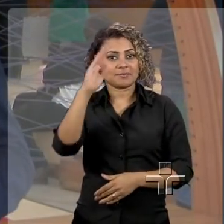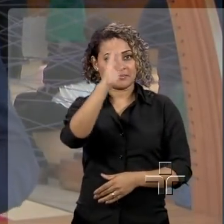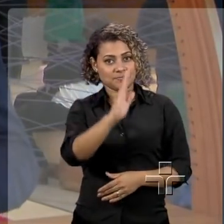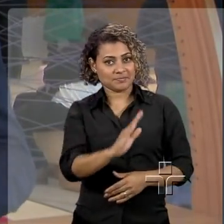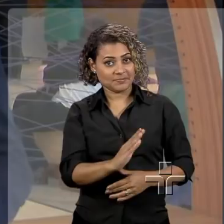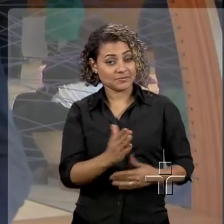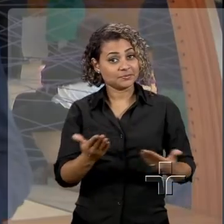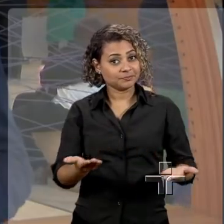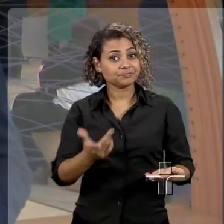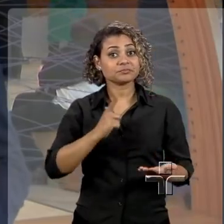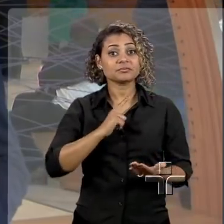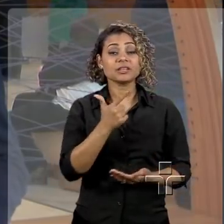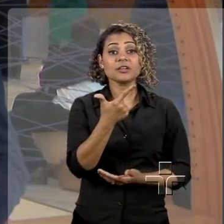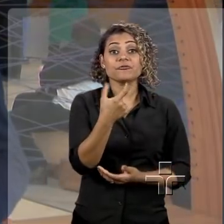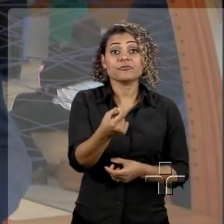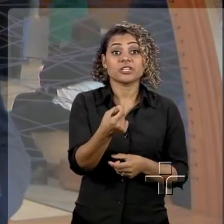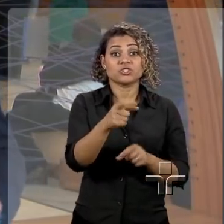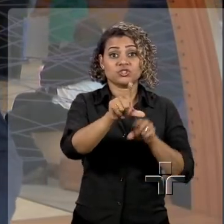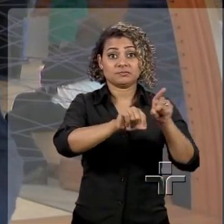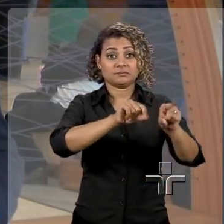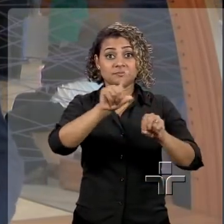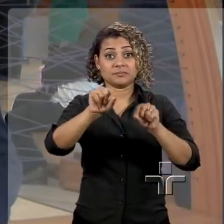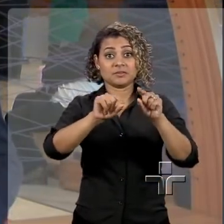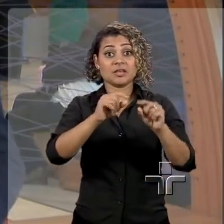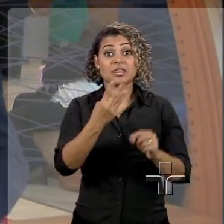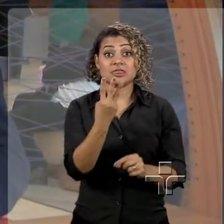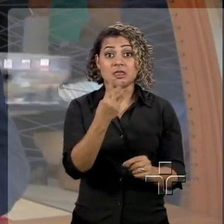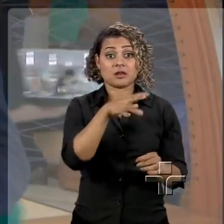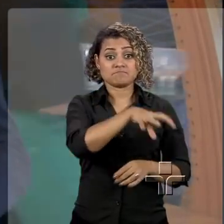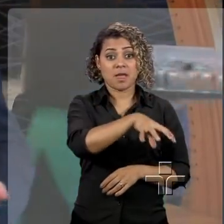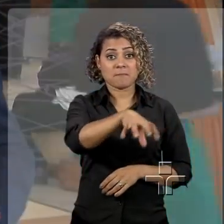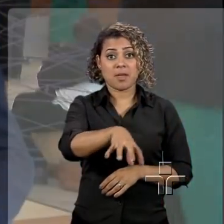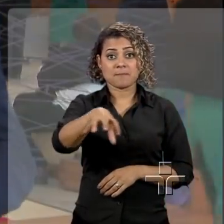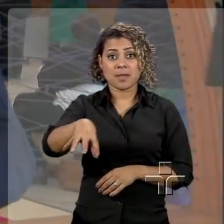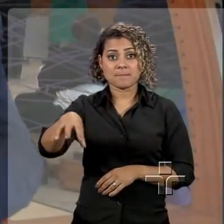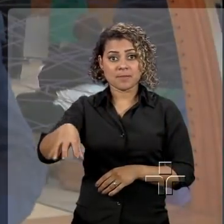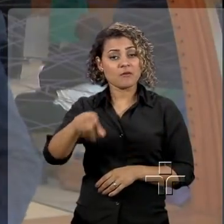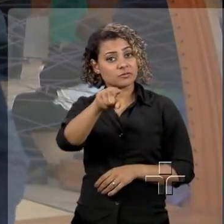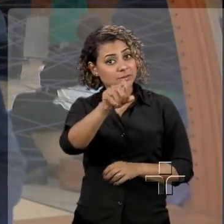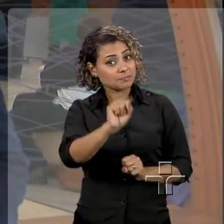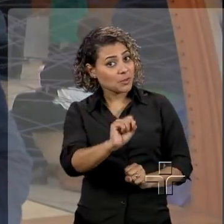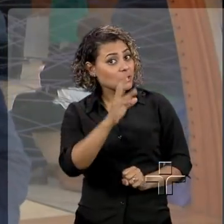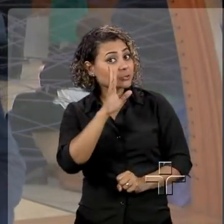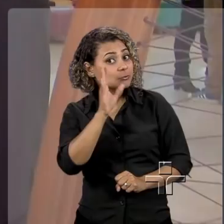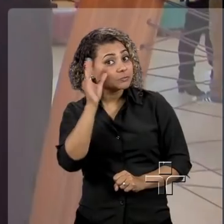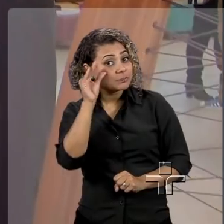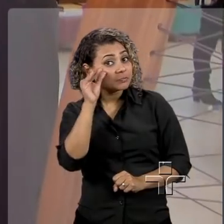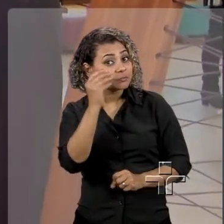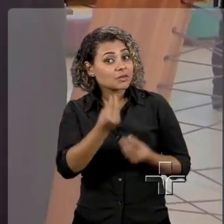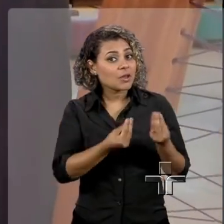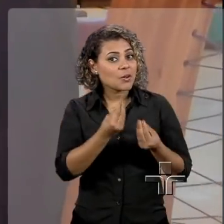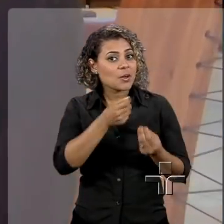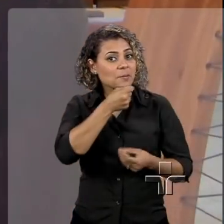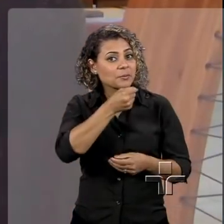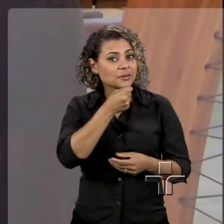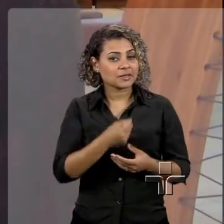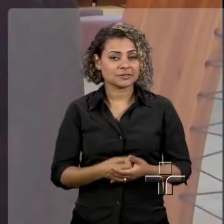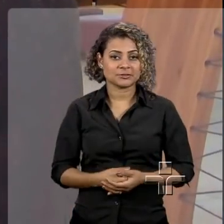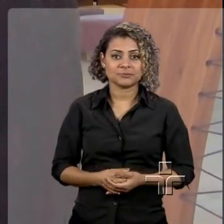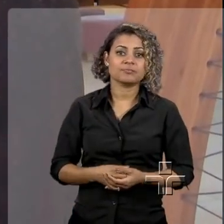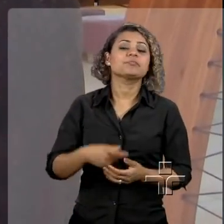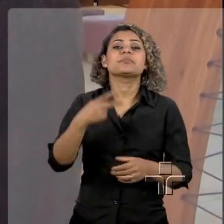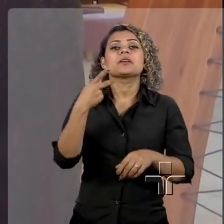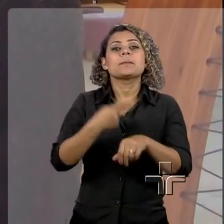Brasil. São 20 finalistas em 3 categorias e você pode acompanhar agora na reportagem. O Prêmio São Paulo